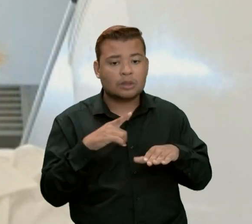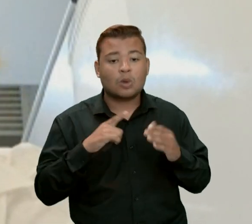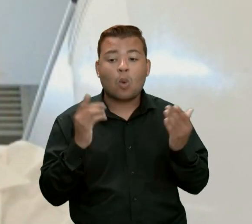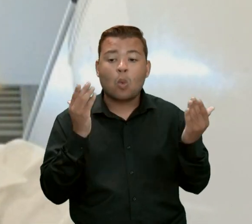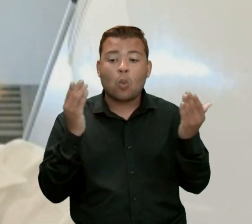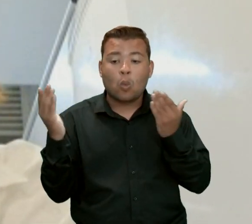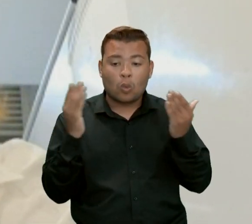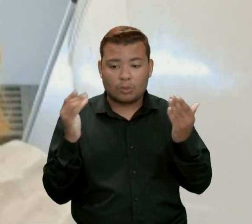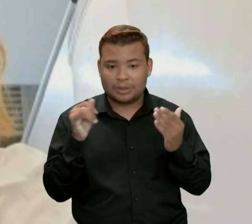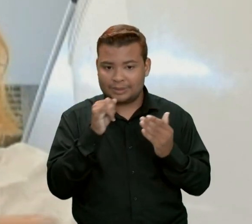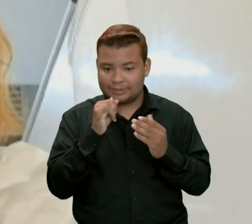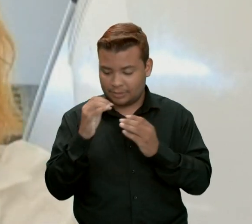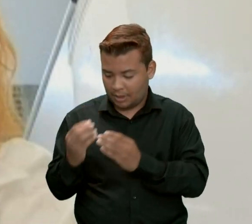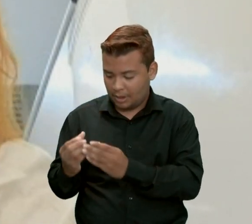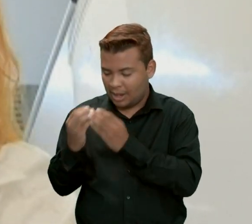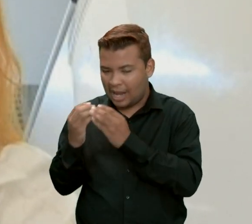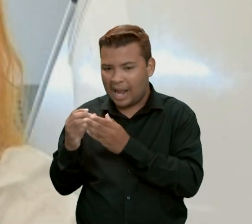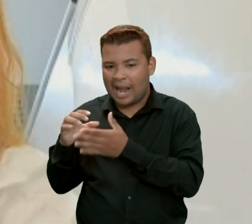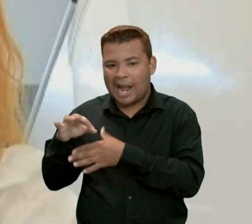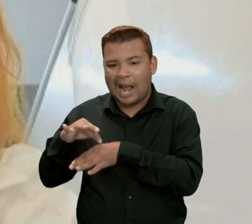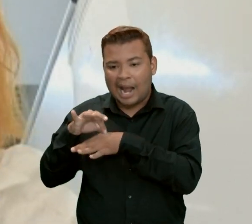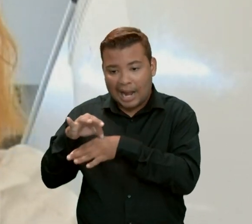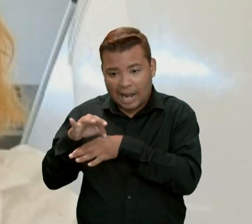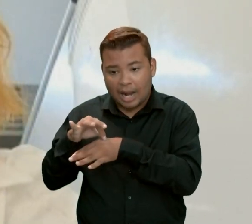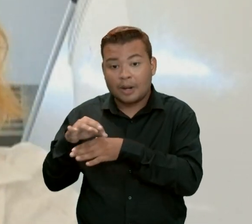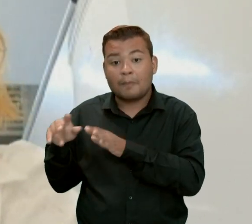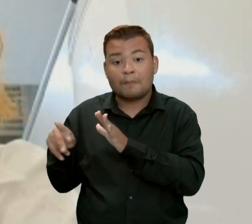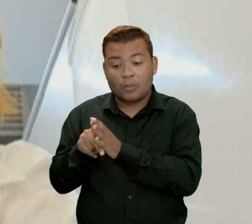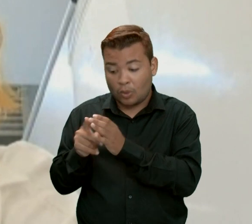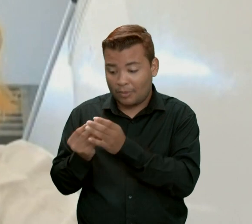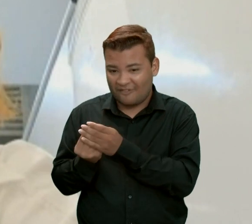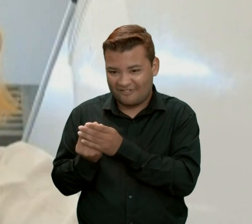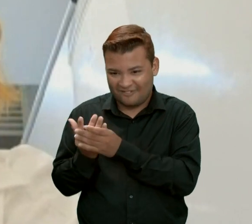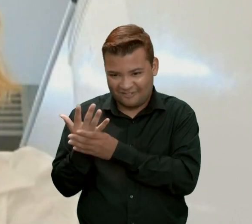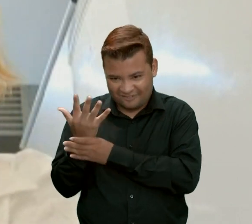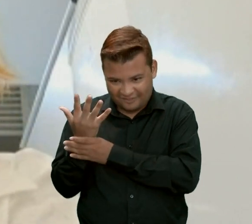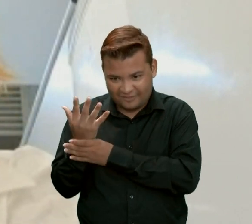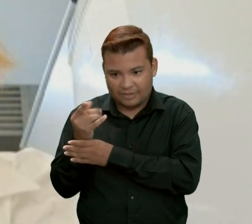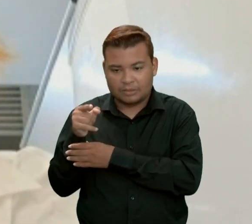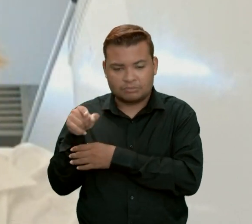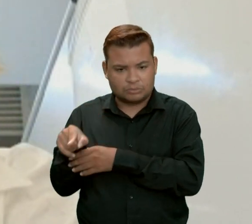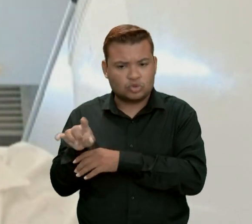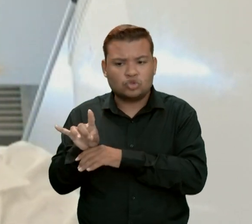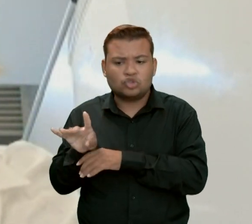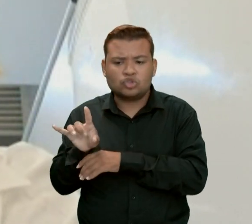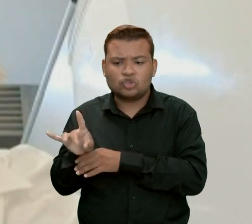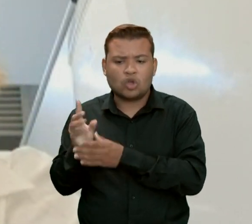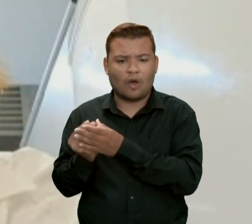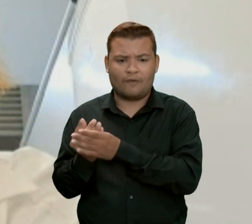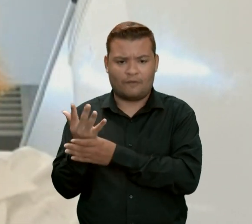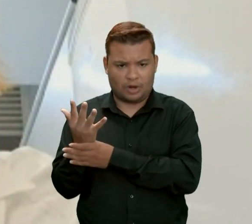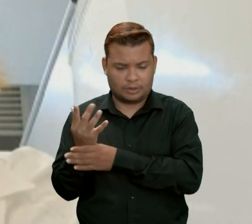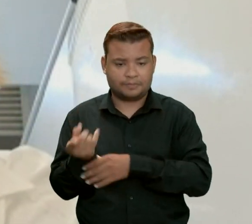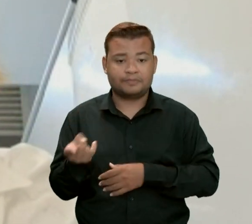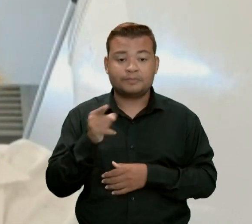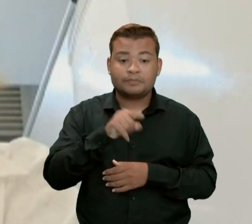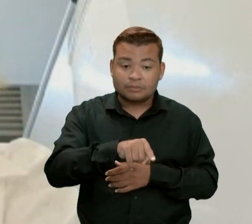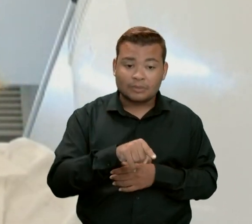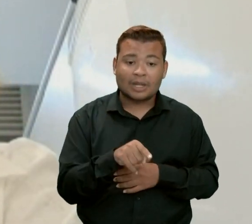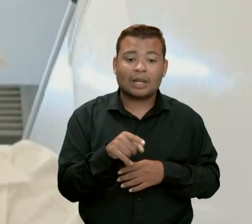de um hambúrguer feito somente com vegetais, um hambúrguer feito com vegetais e